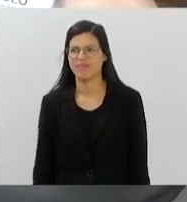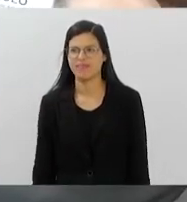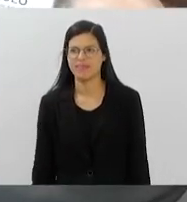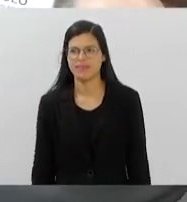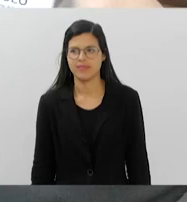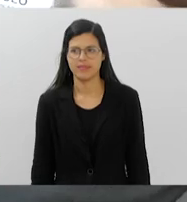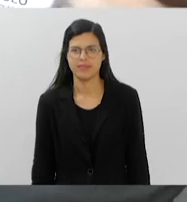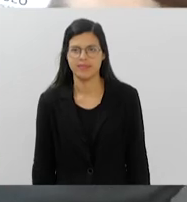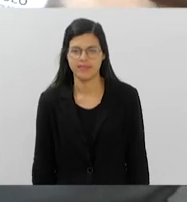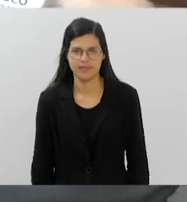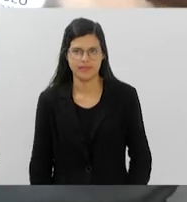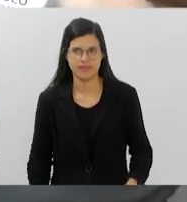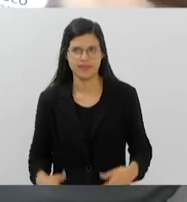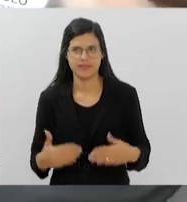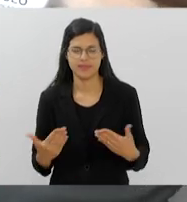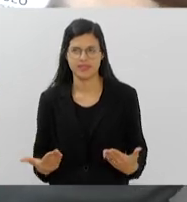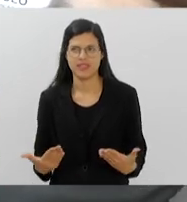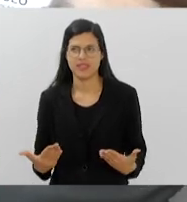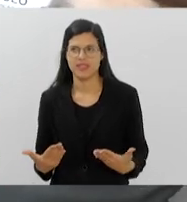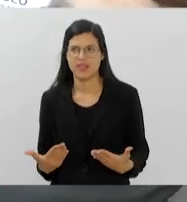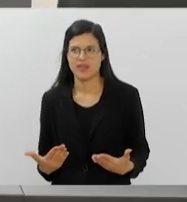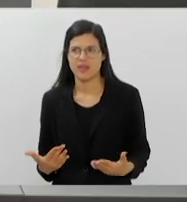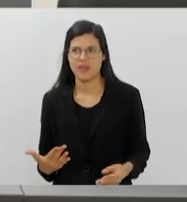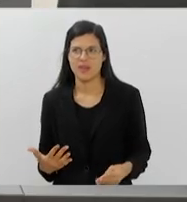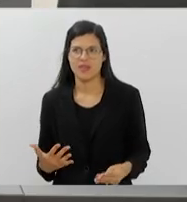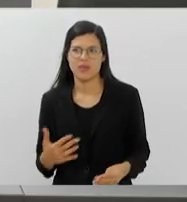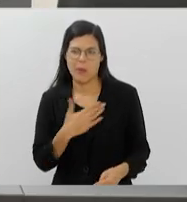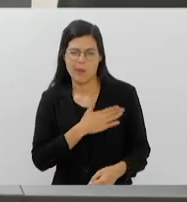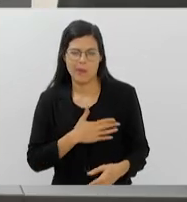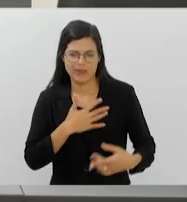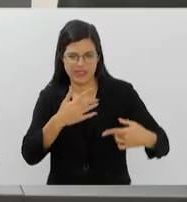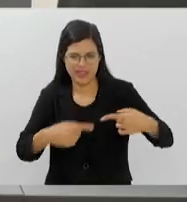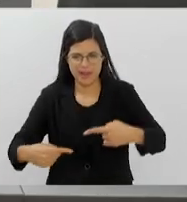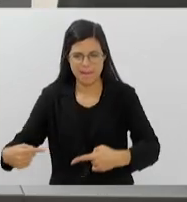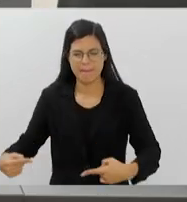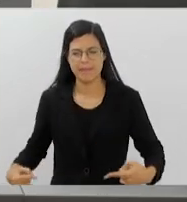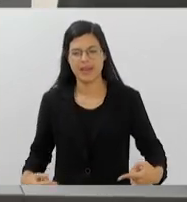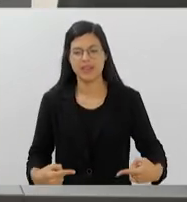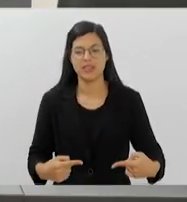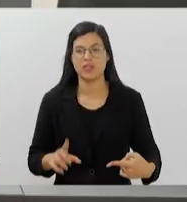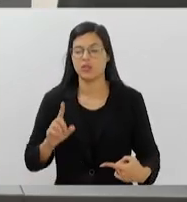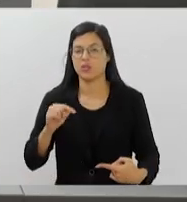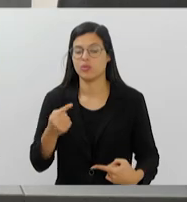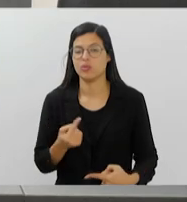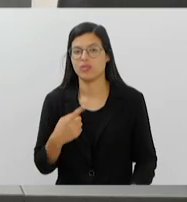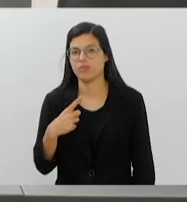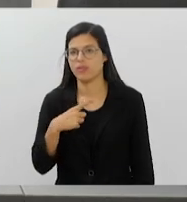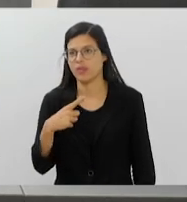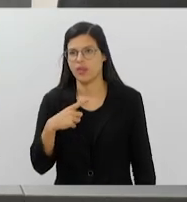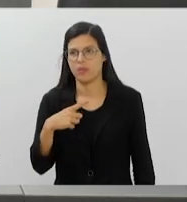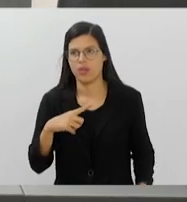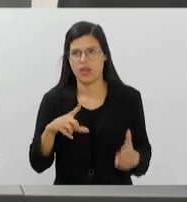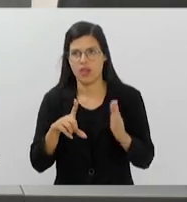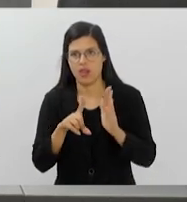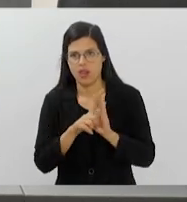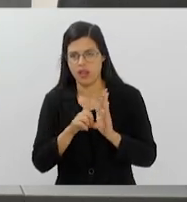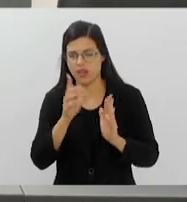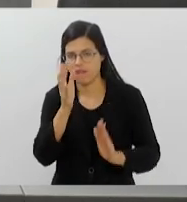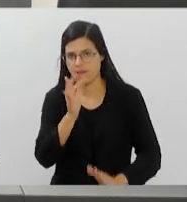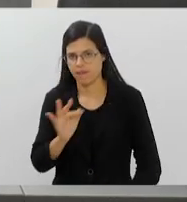de tergiversar. Por amor ao debate. Exatamente. Nós temos lei federal